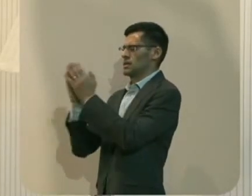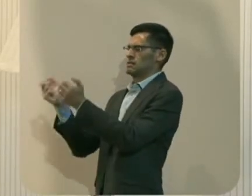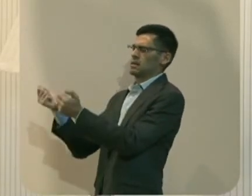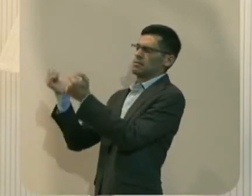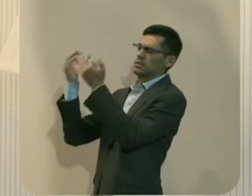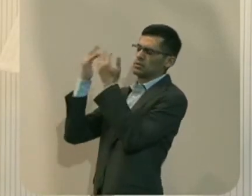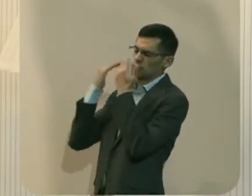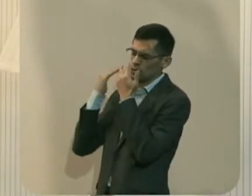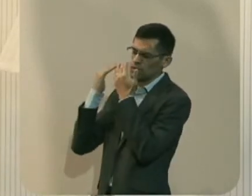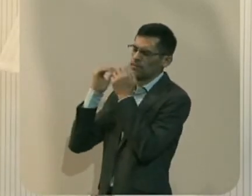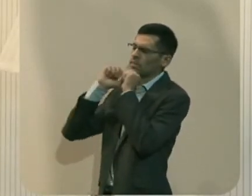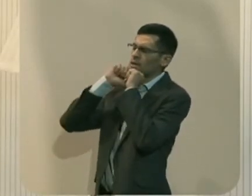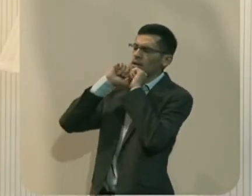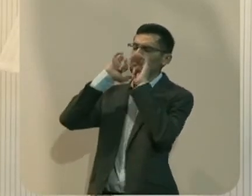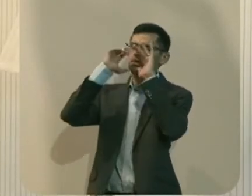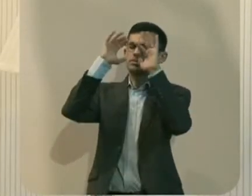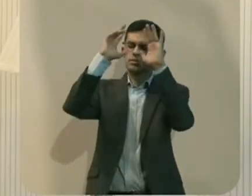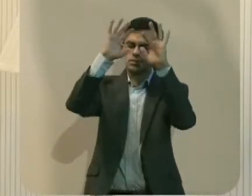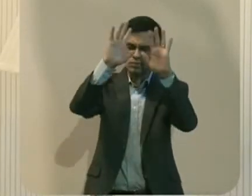abençoa,